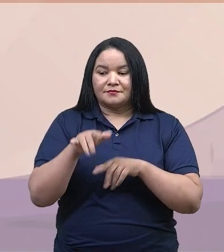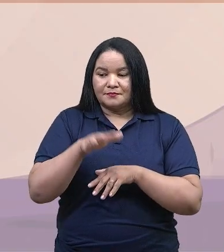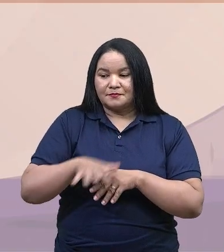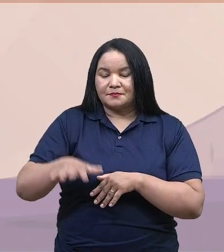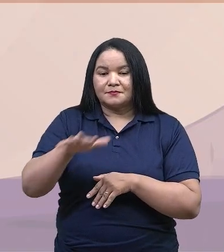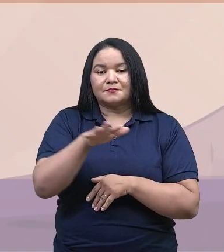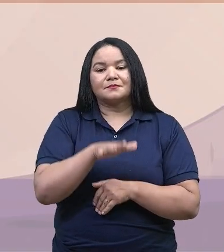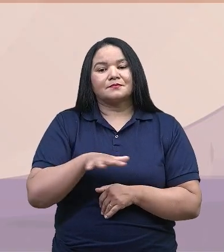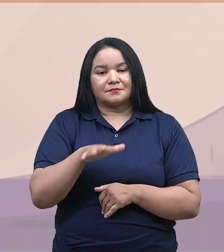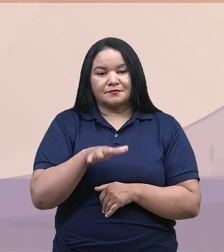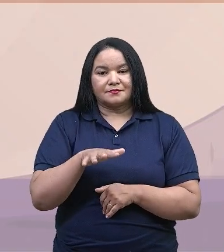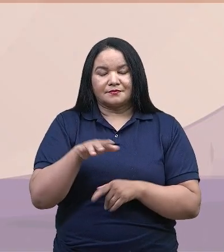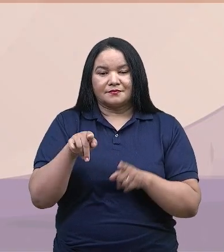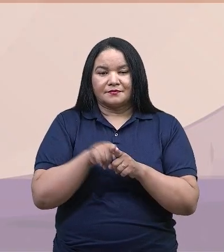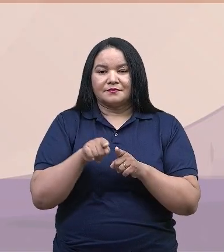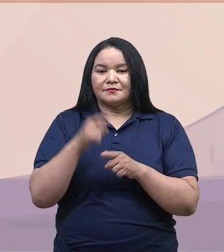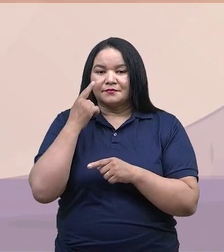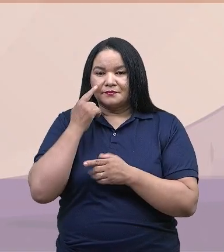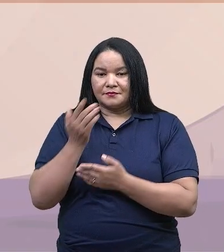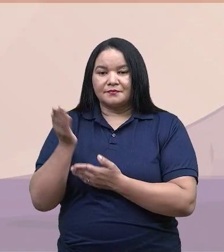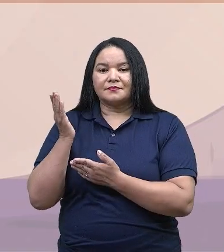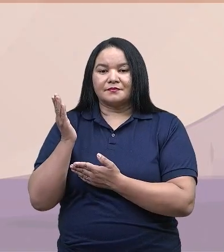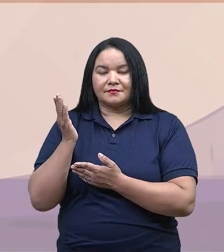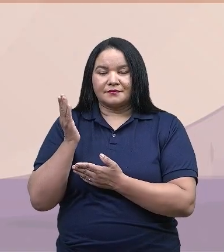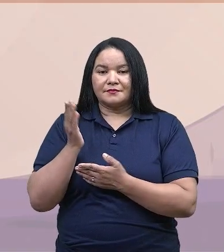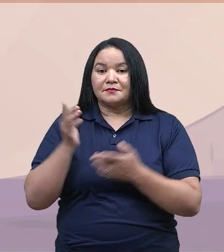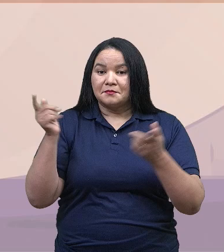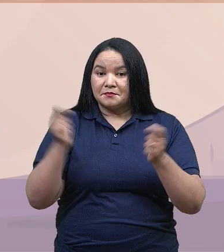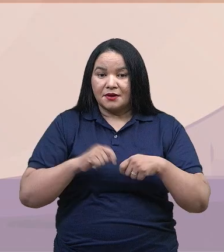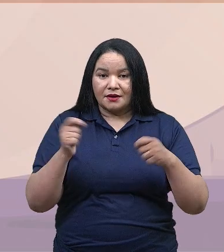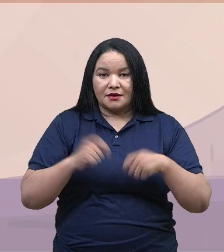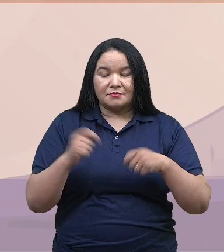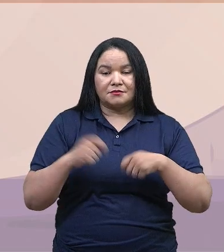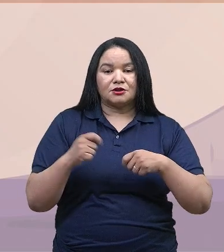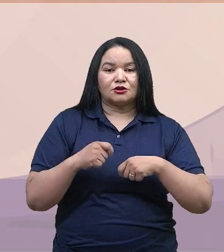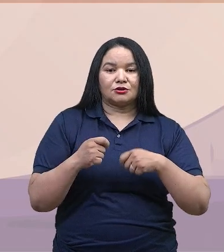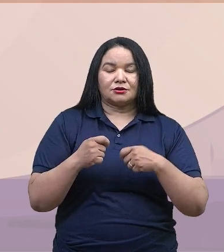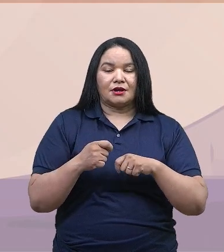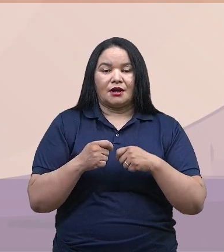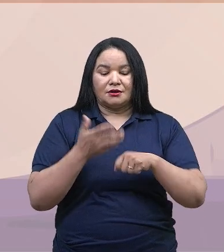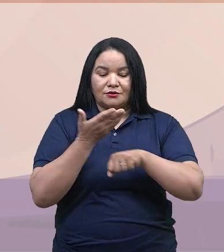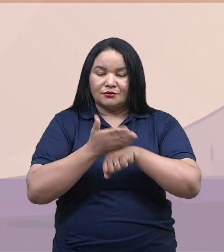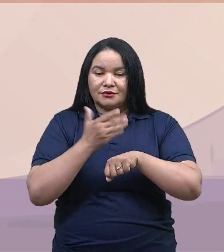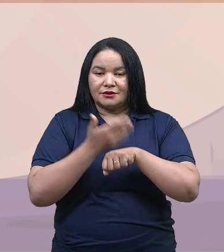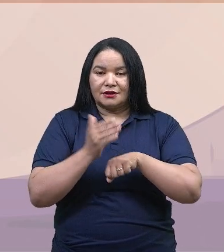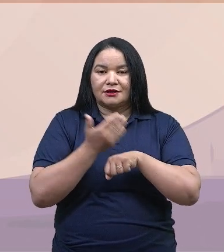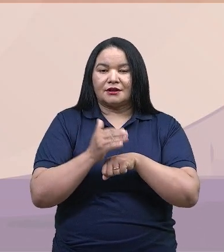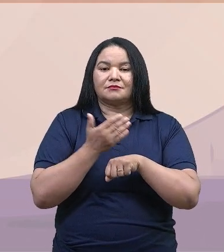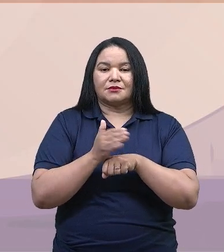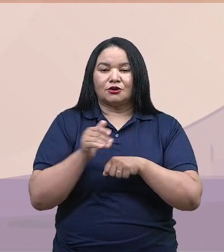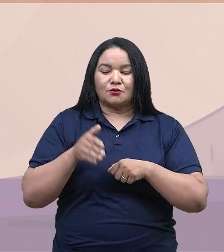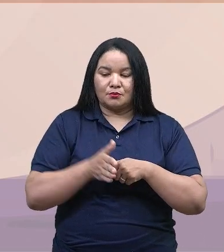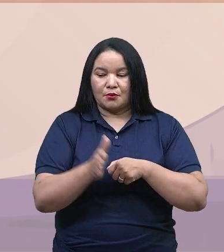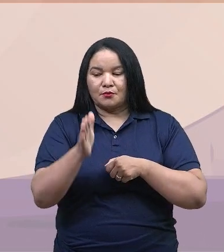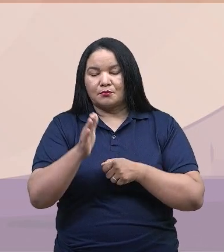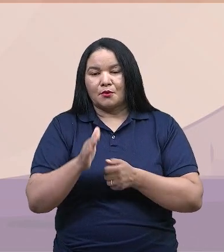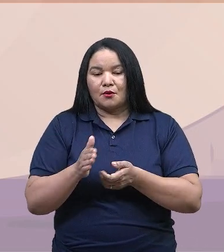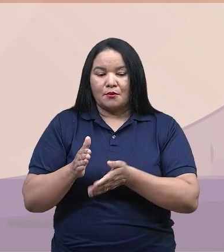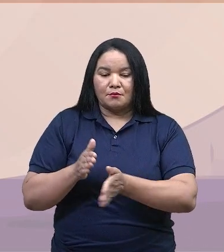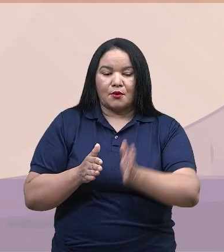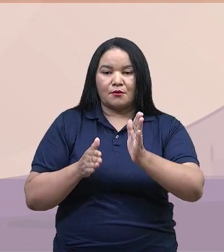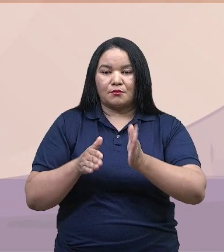como esse skate park que a gente está, onde permite aí a execução dessas manobras, né, desses treinos,